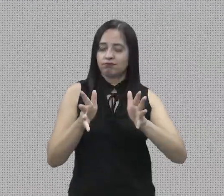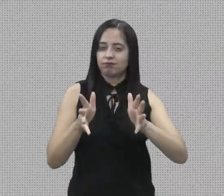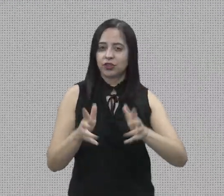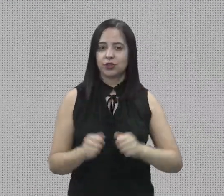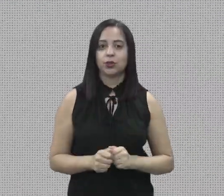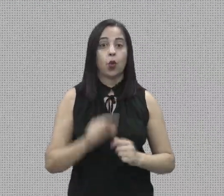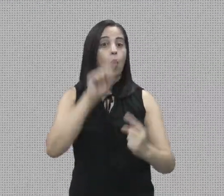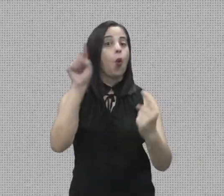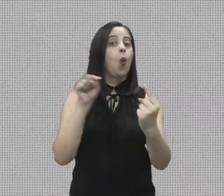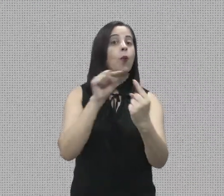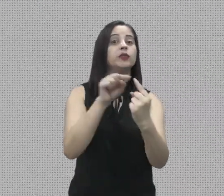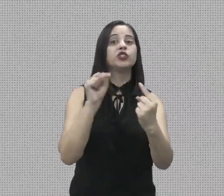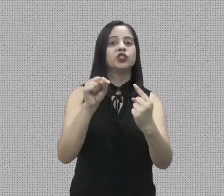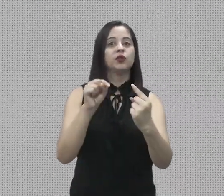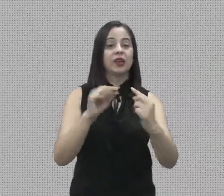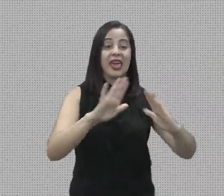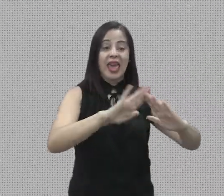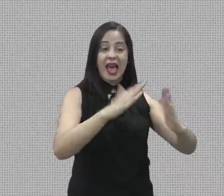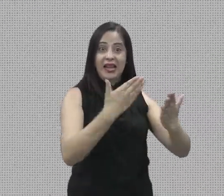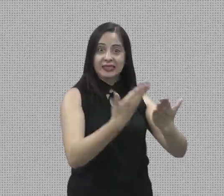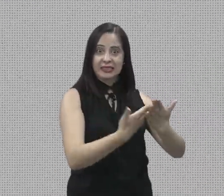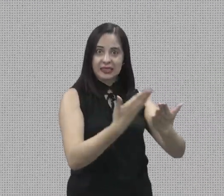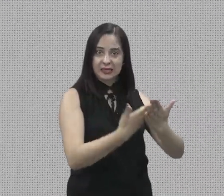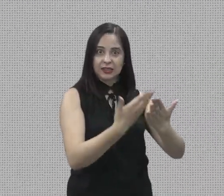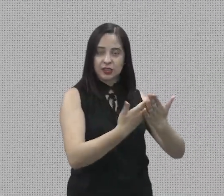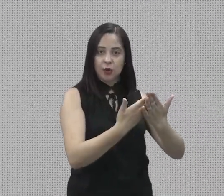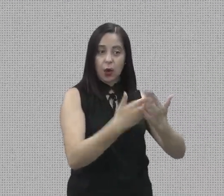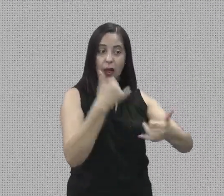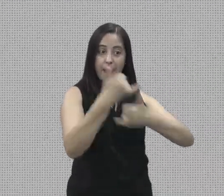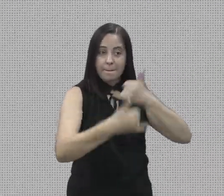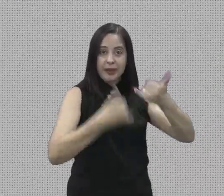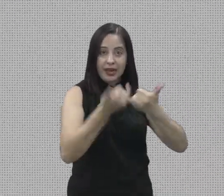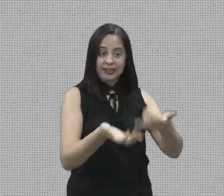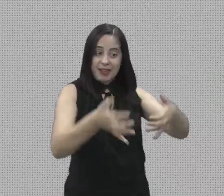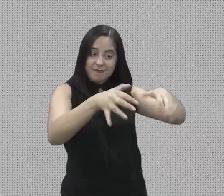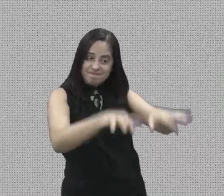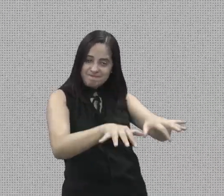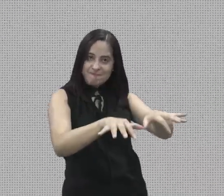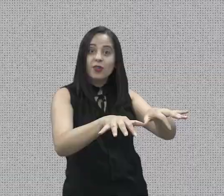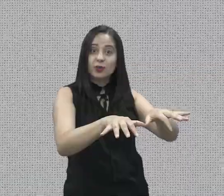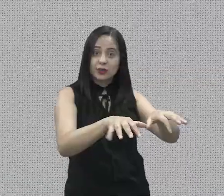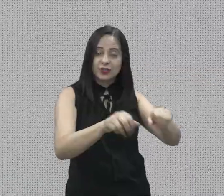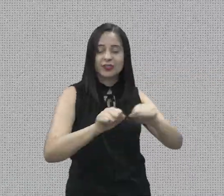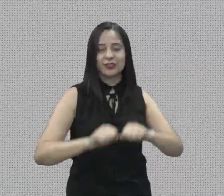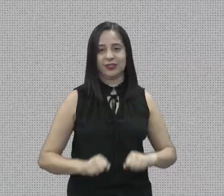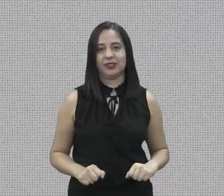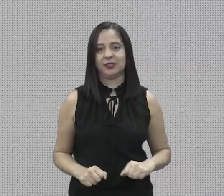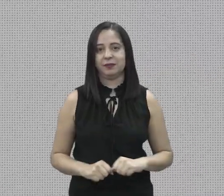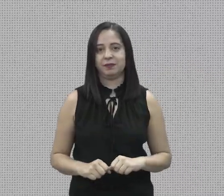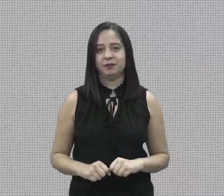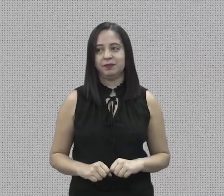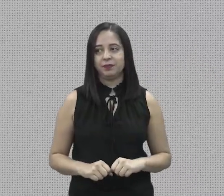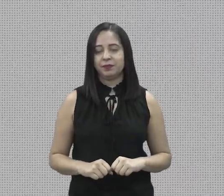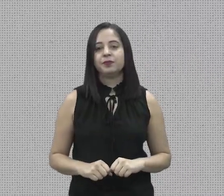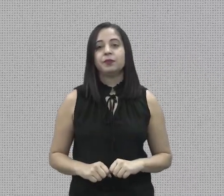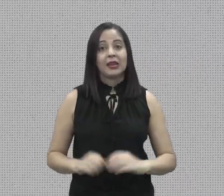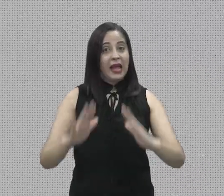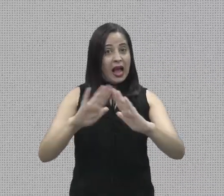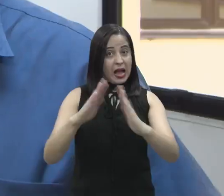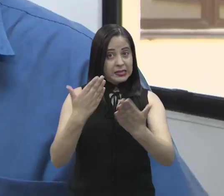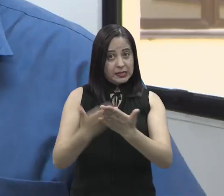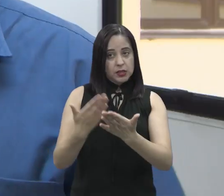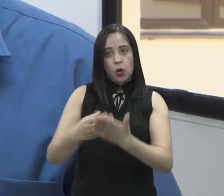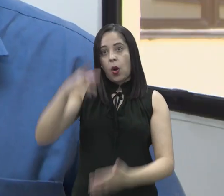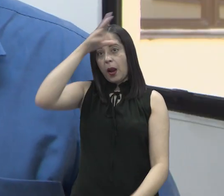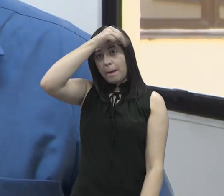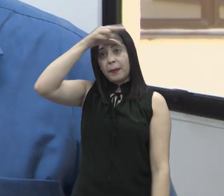essa realidade. O objetivo é instalar brinquedos inclusivos nas escolas públicas municipais de São José dos Campos.